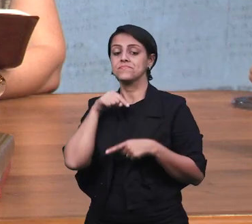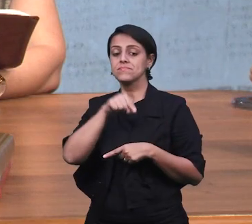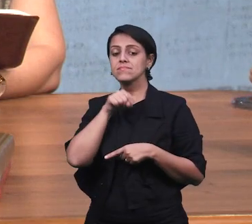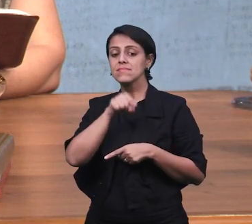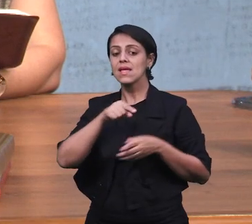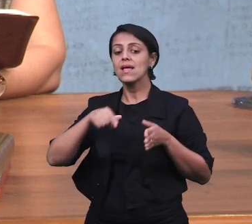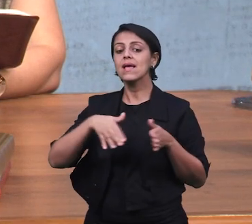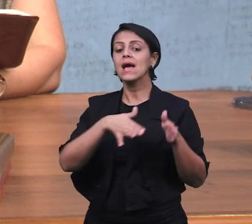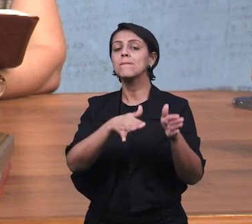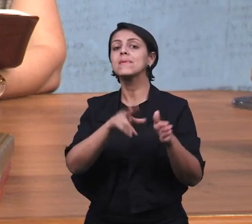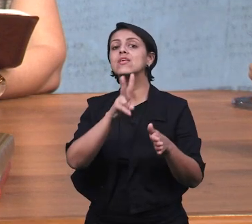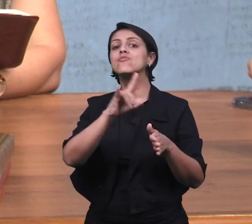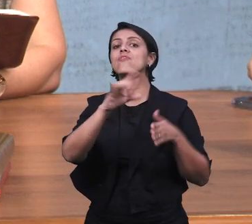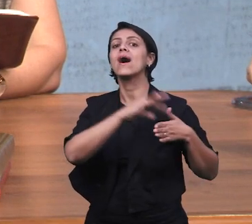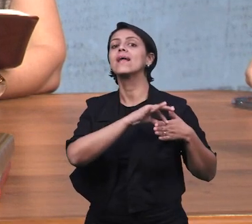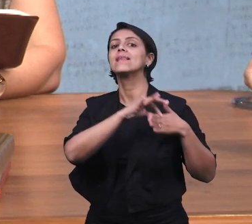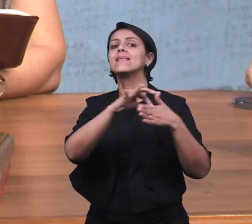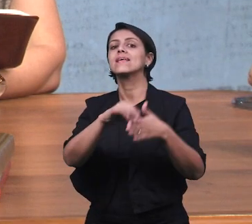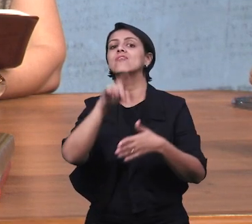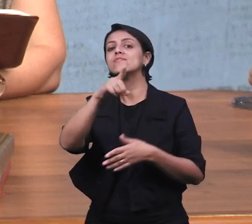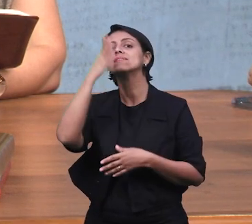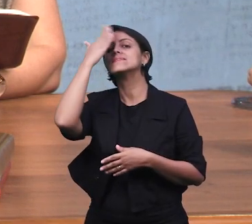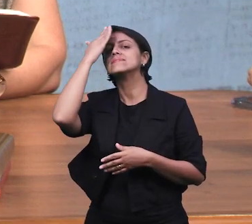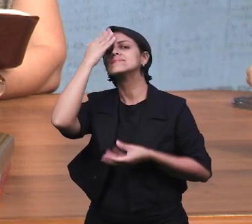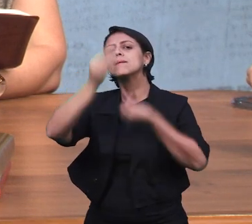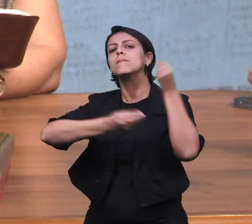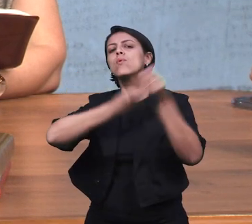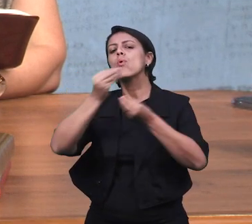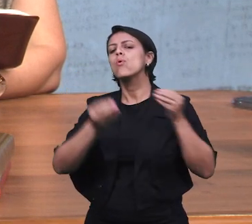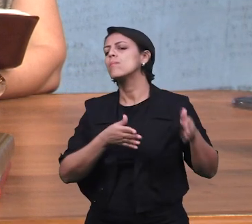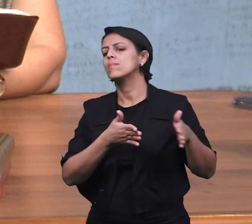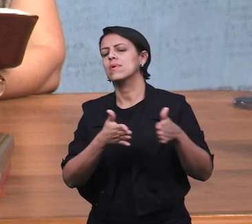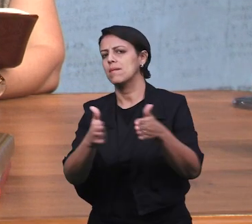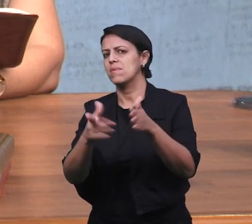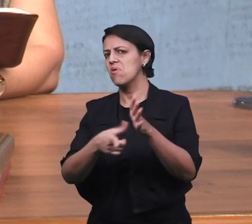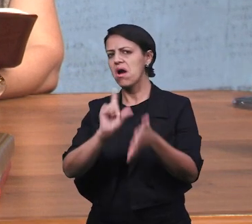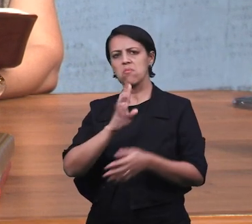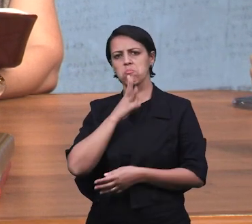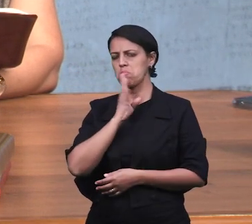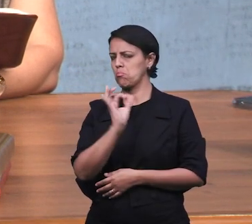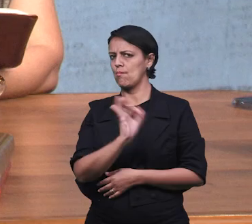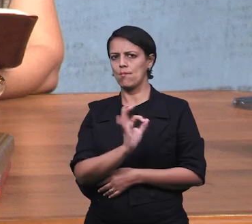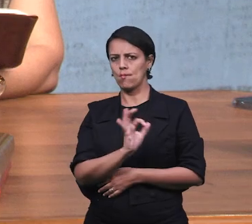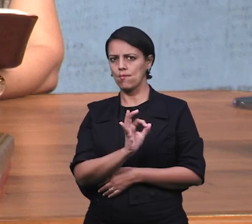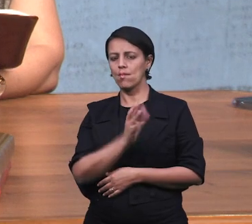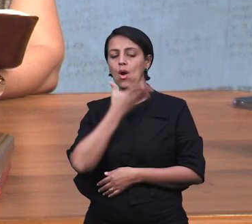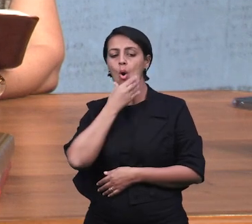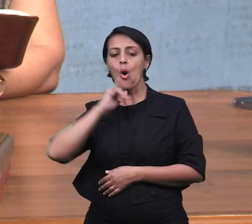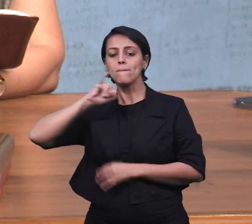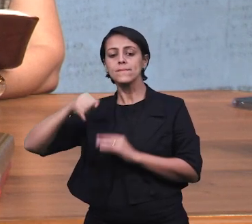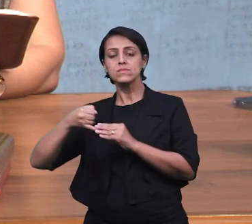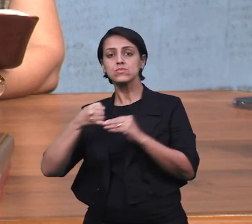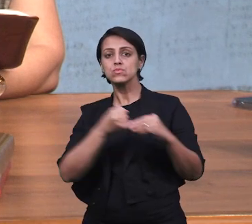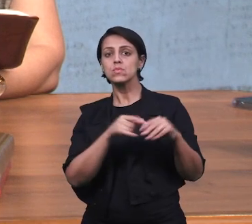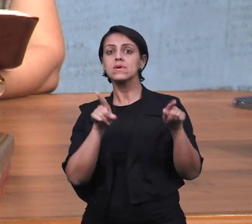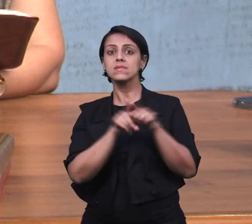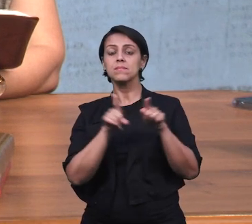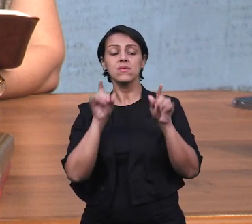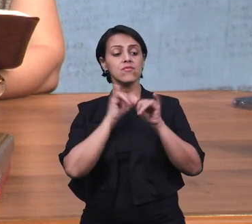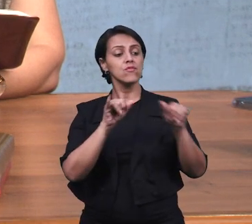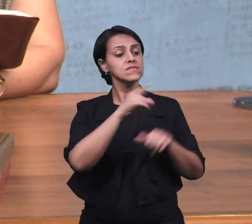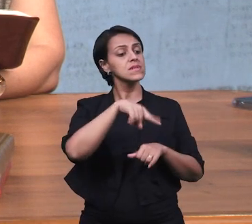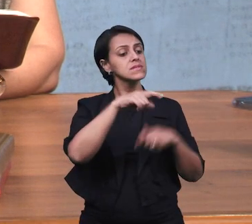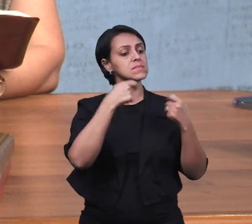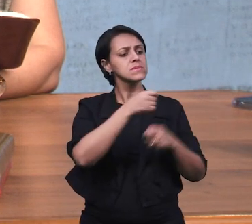caminho nunca passastes antes. Disse Josué também ao povo: santificai-vos,